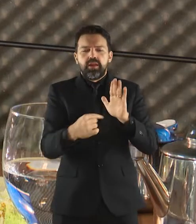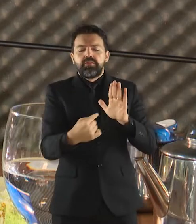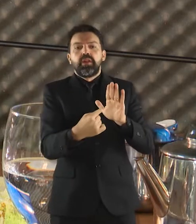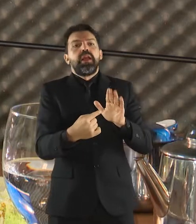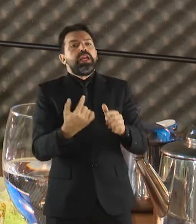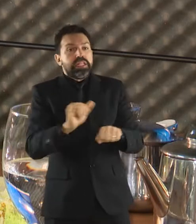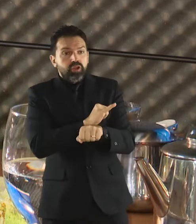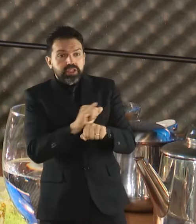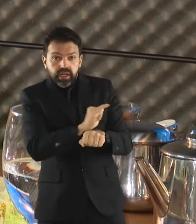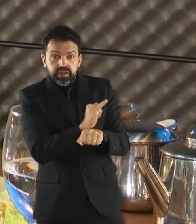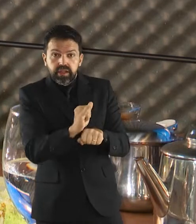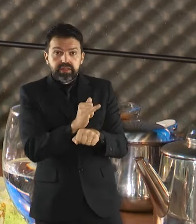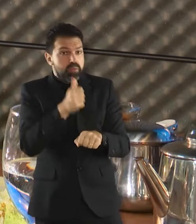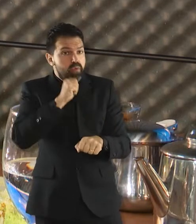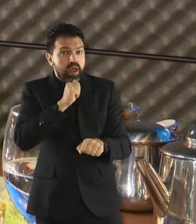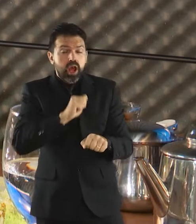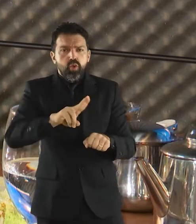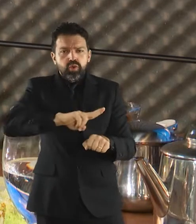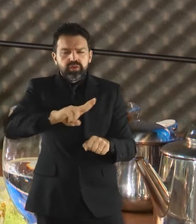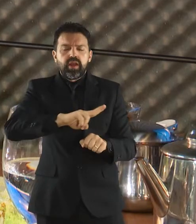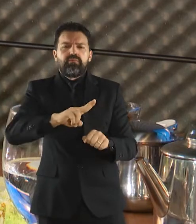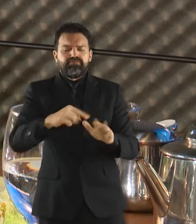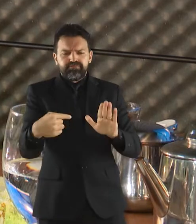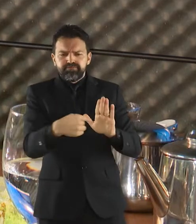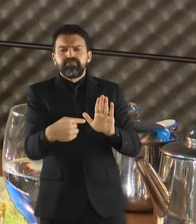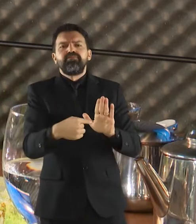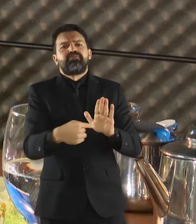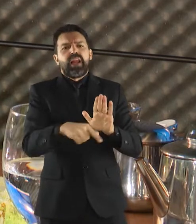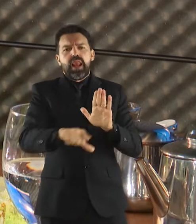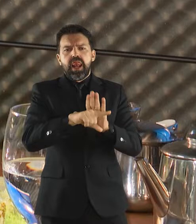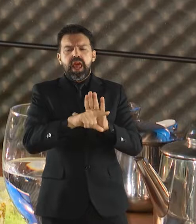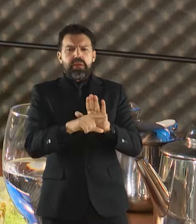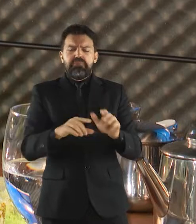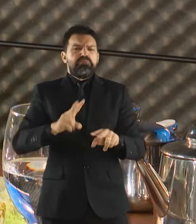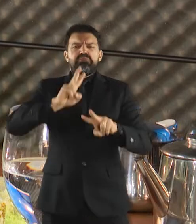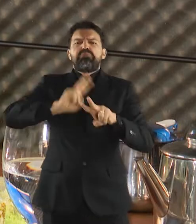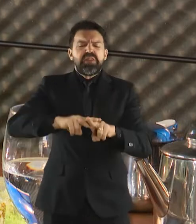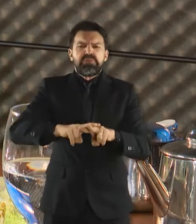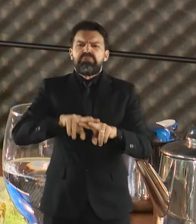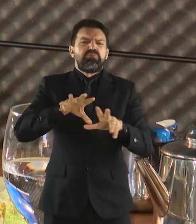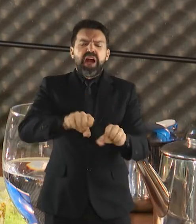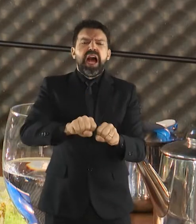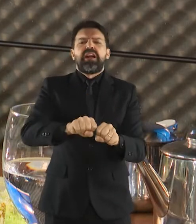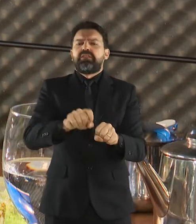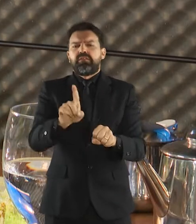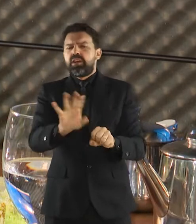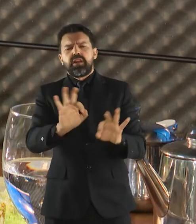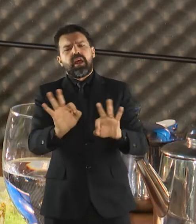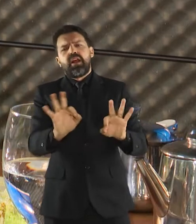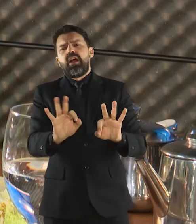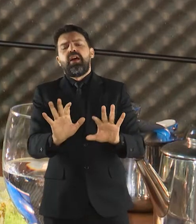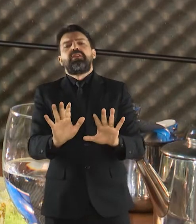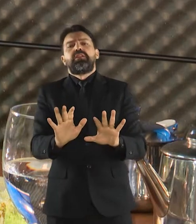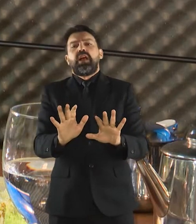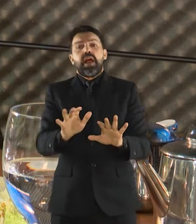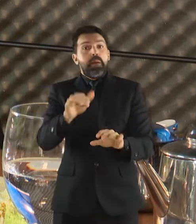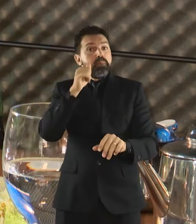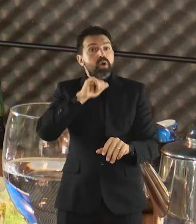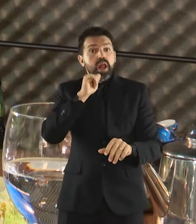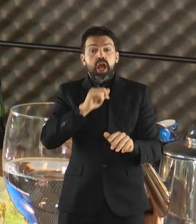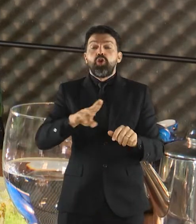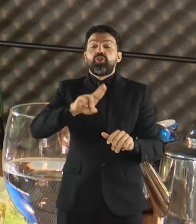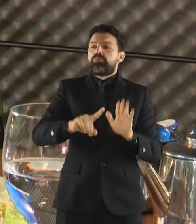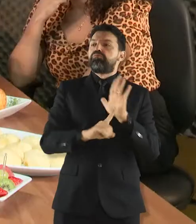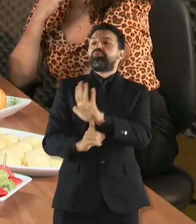para elas usarem quando precisarem, né? Então, assim, a lei não é para prender ninguém, a lei não é, sabe? Na lei é para a mulher usar quando